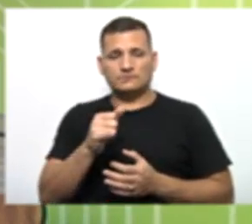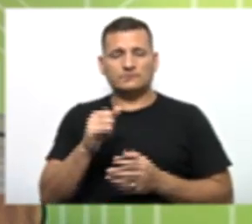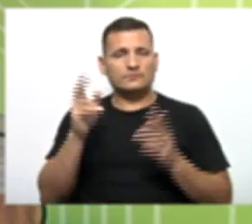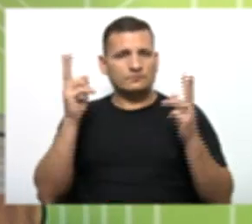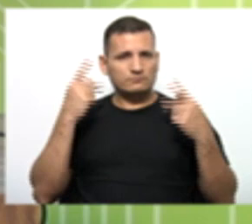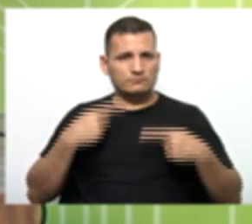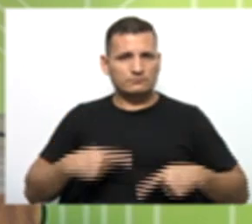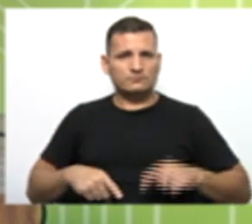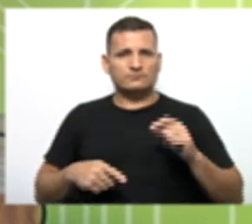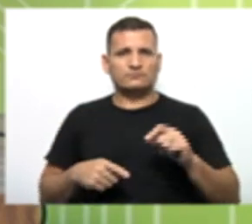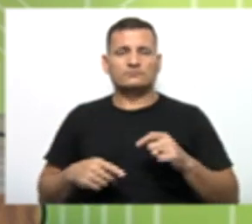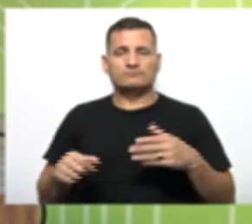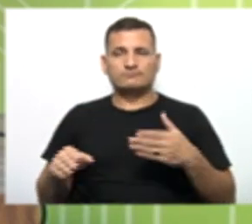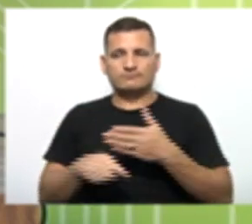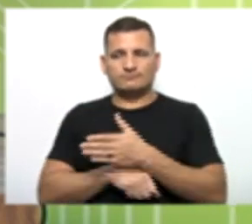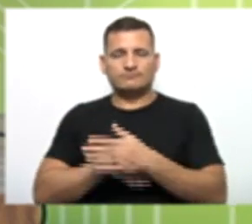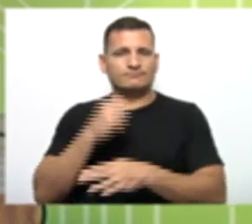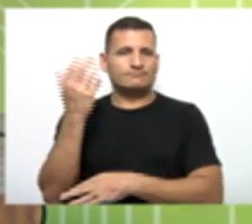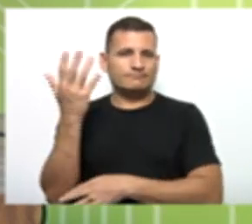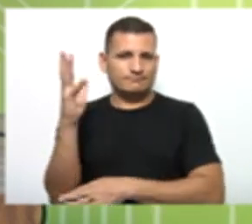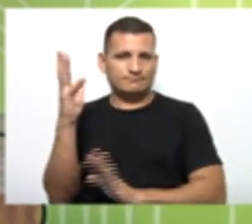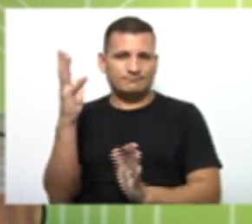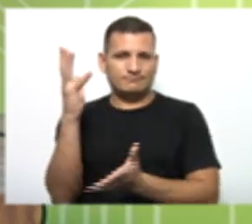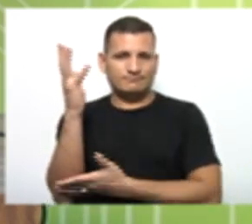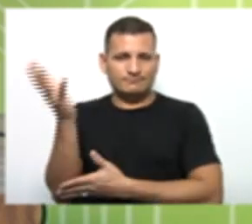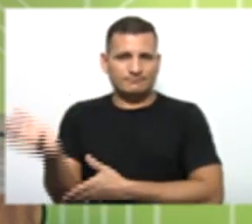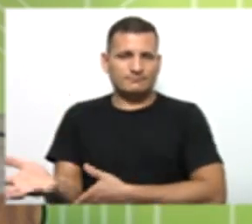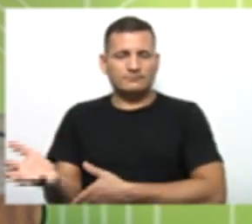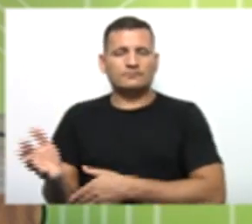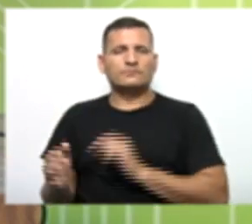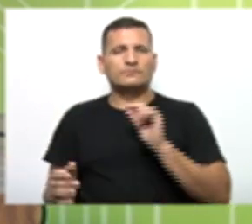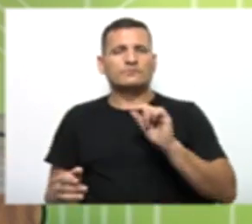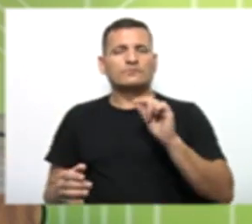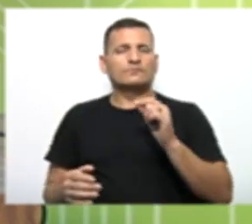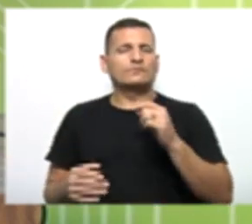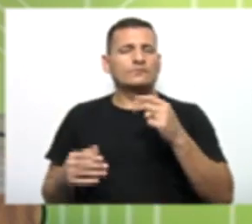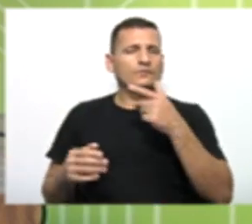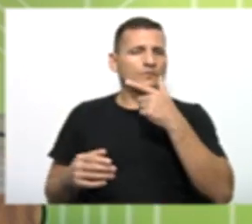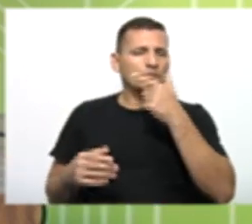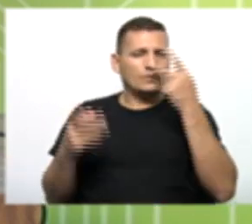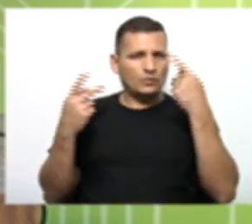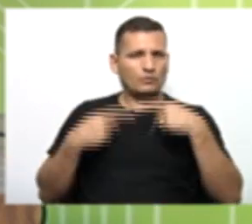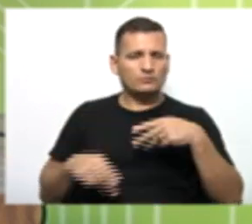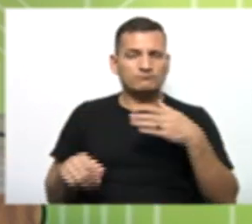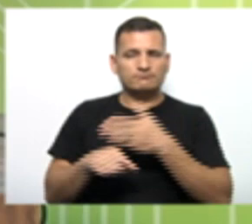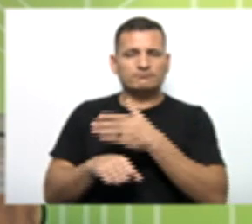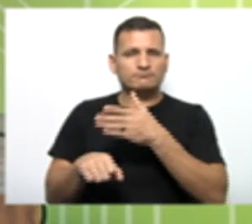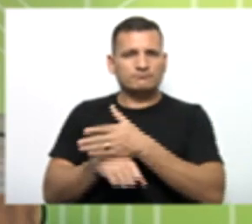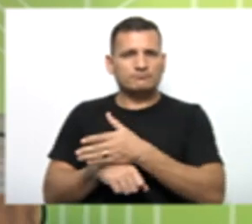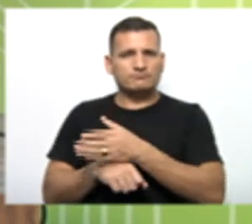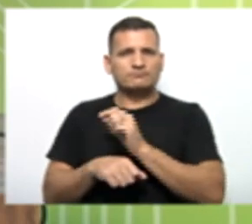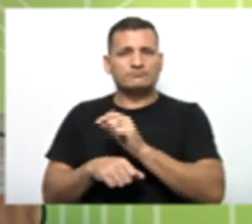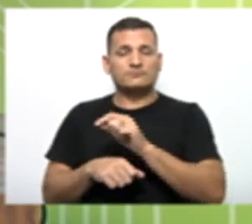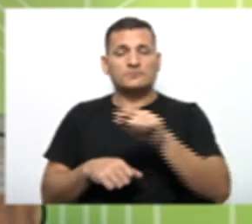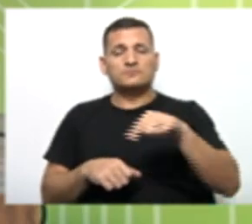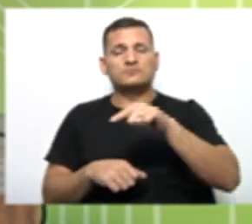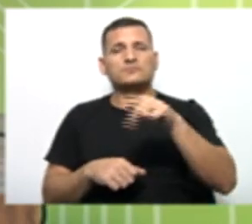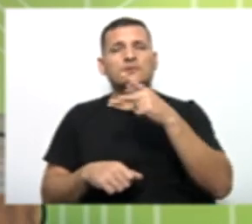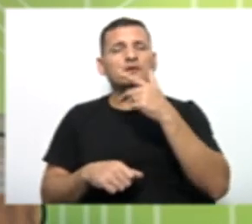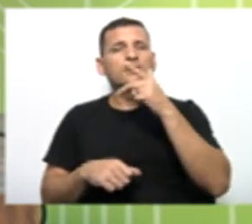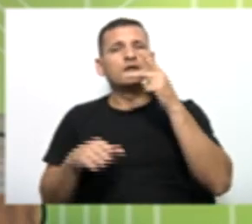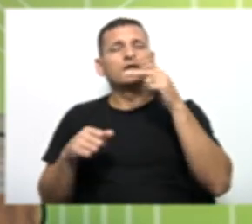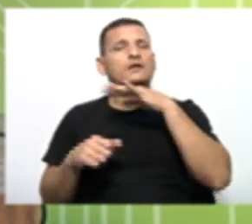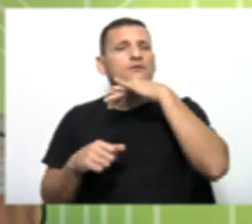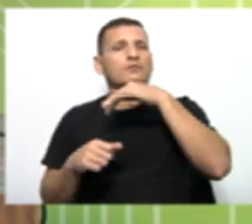exemplo exploração madeireira, aqueles homens que vão explorar madeira podem acabar afugentando esses animais